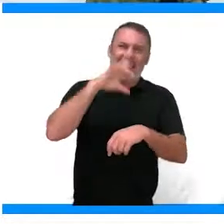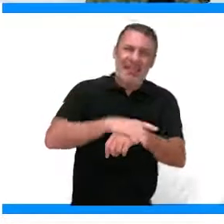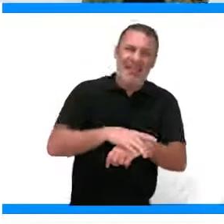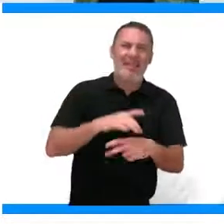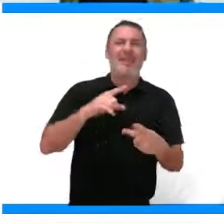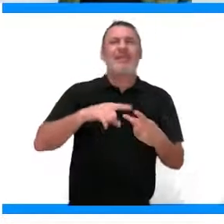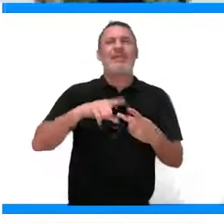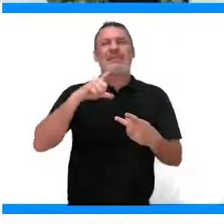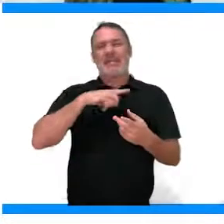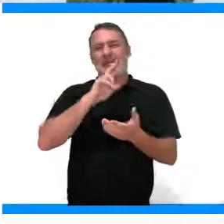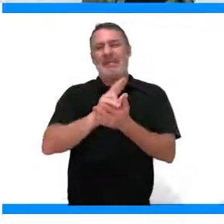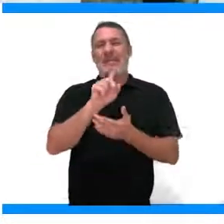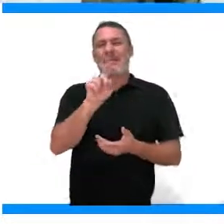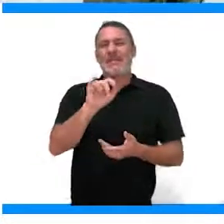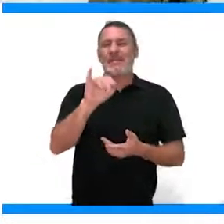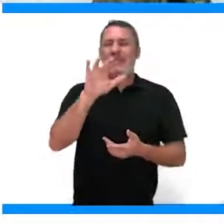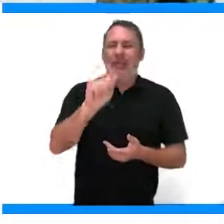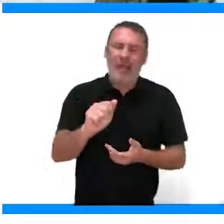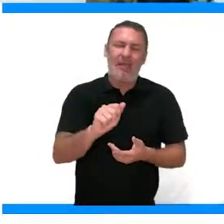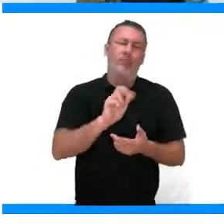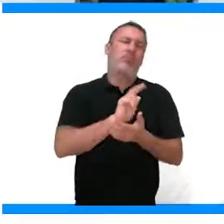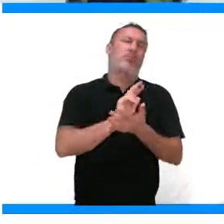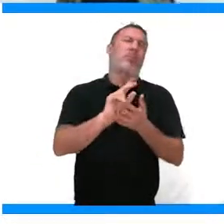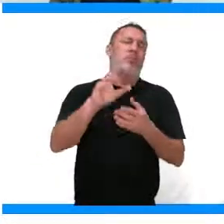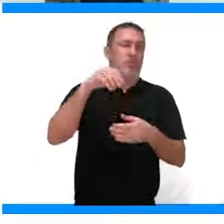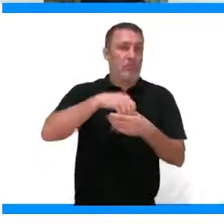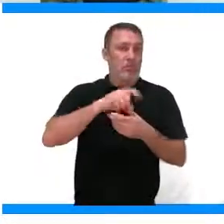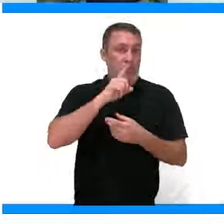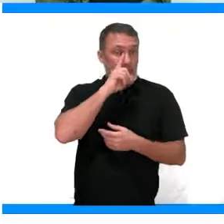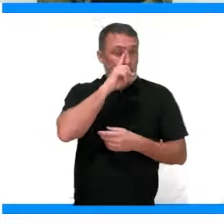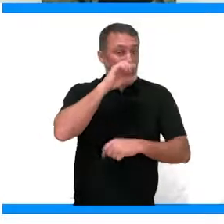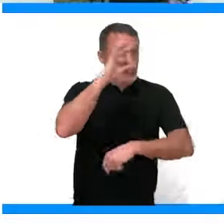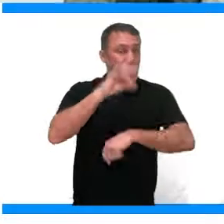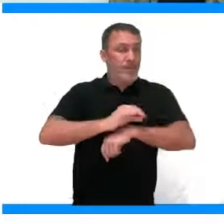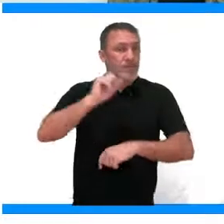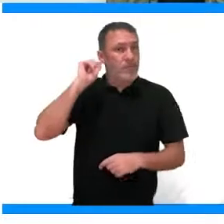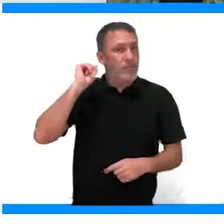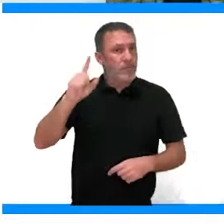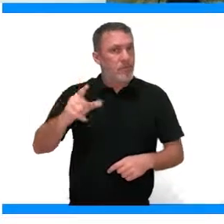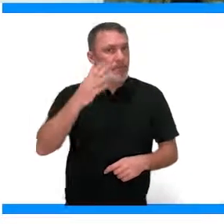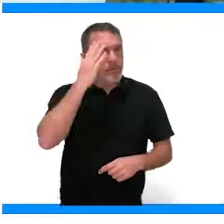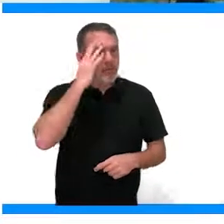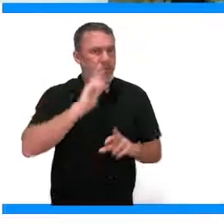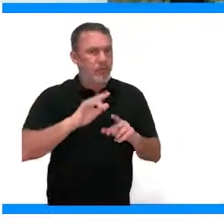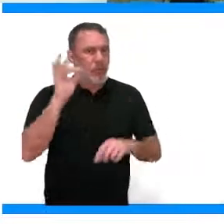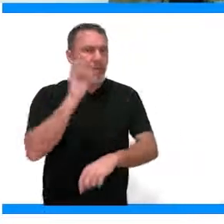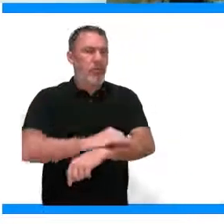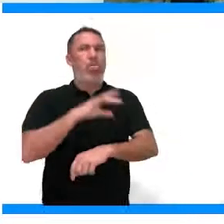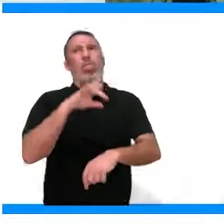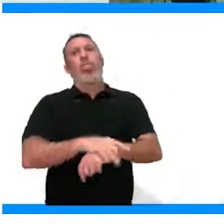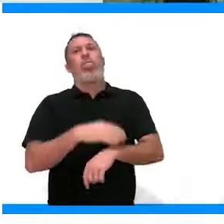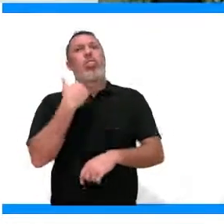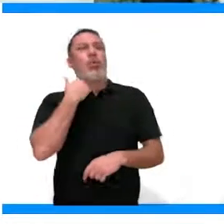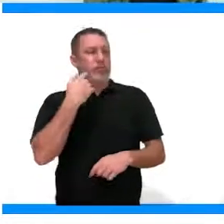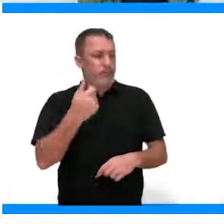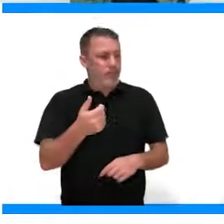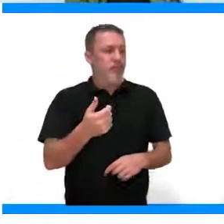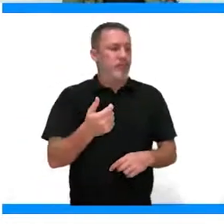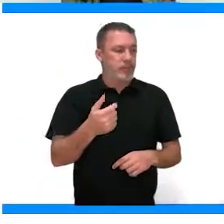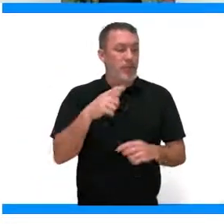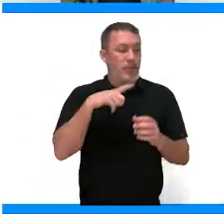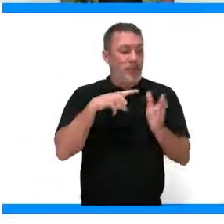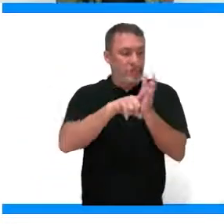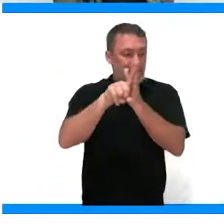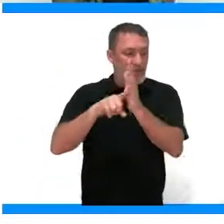Dengue, chikungunya, zika, sei lá, um monte de coisa aquele mosquito. É um mosquito danado. Consiste no mapeamento da infestação do